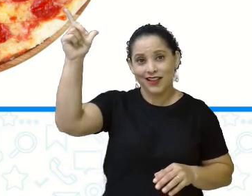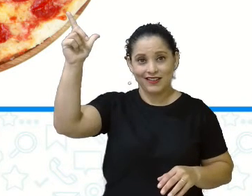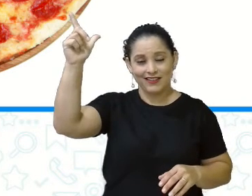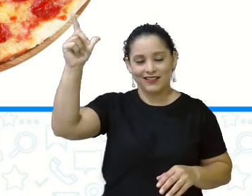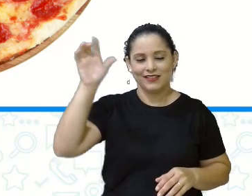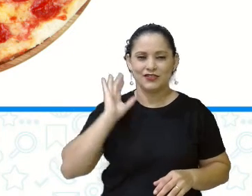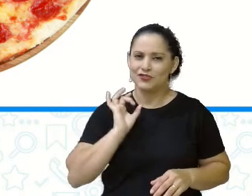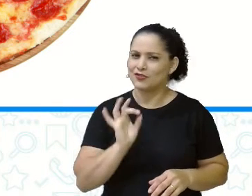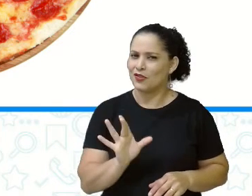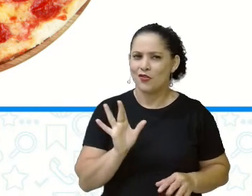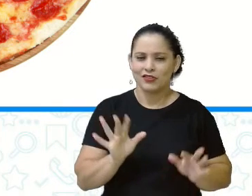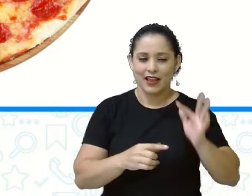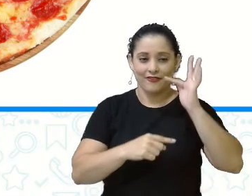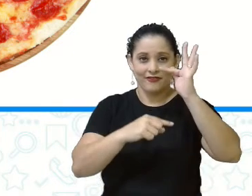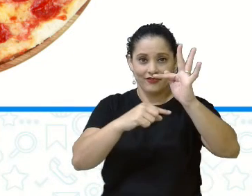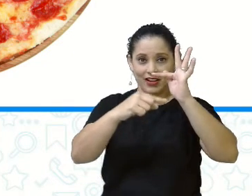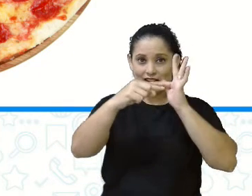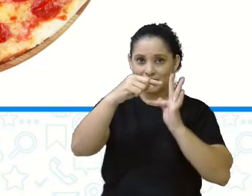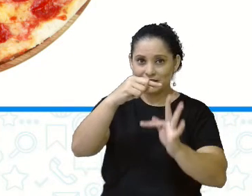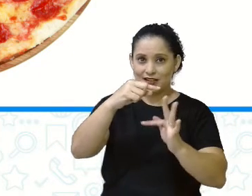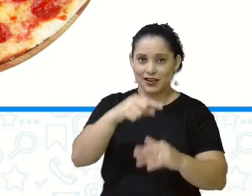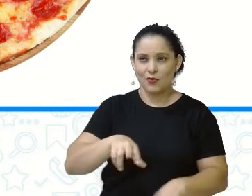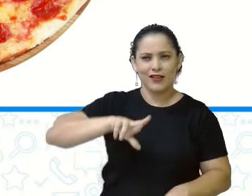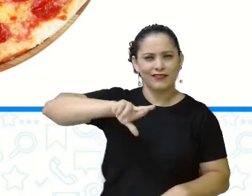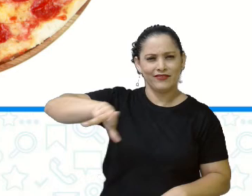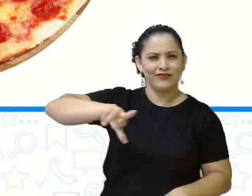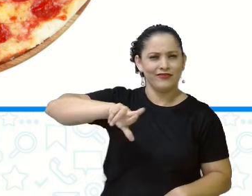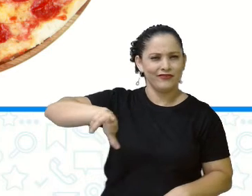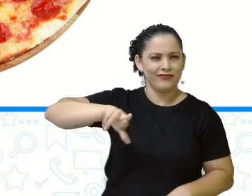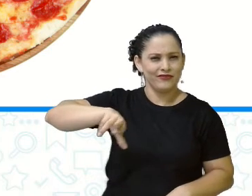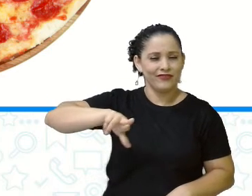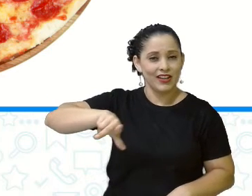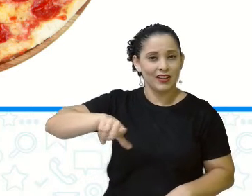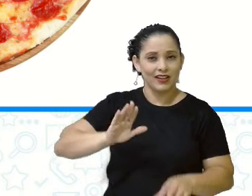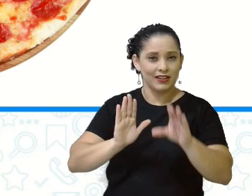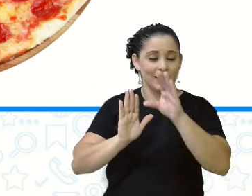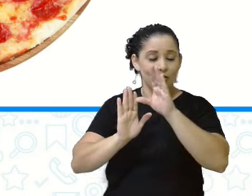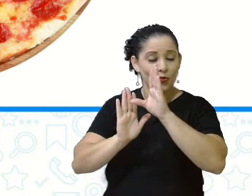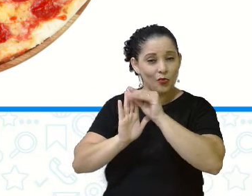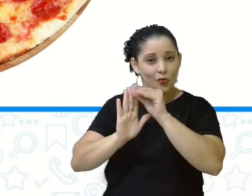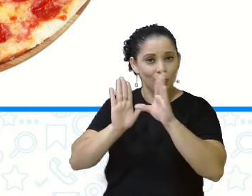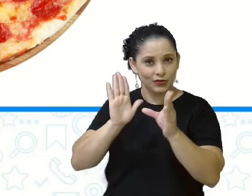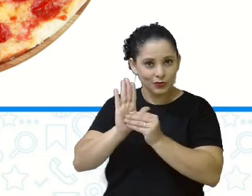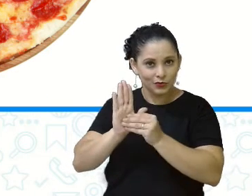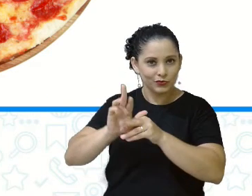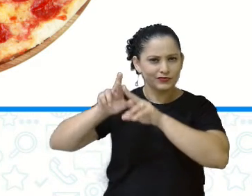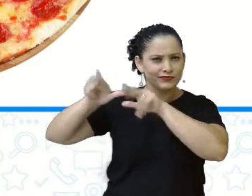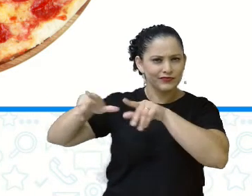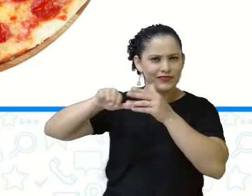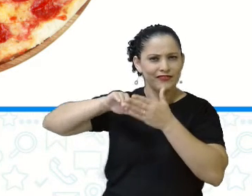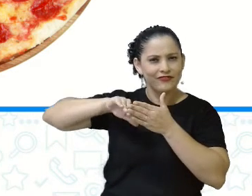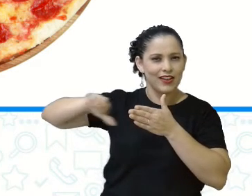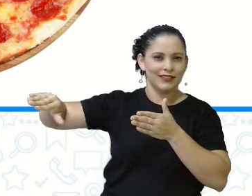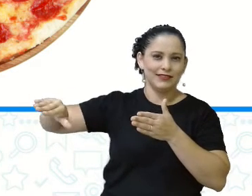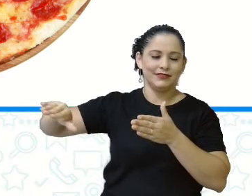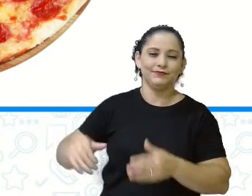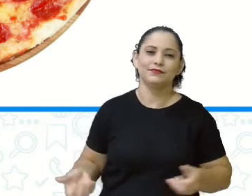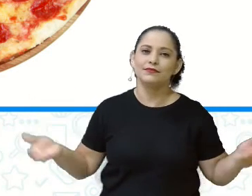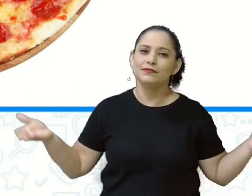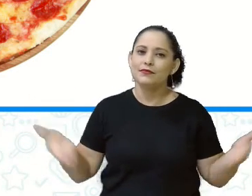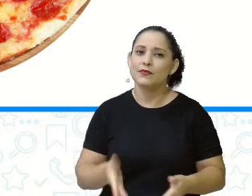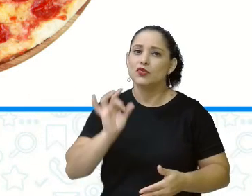divisão. Fração é outra história. A gente vai conversar depois. Por enquanto, eu só